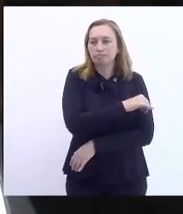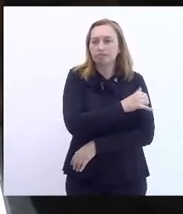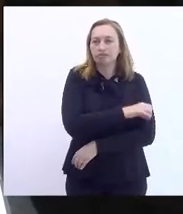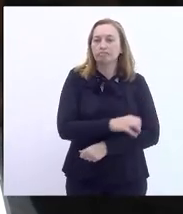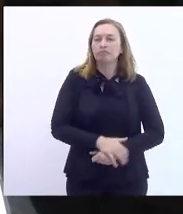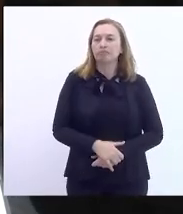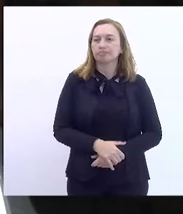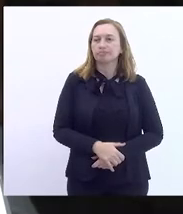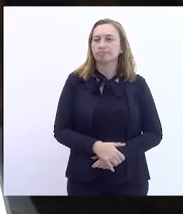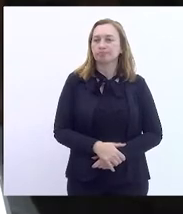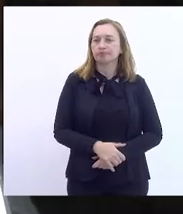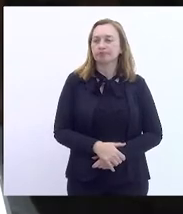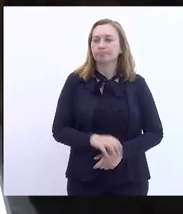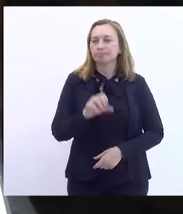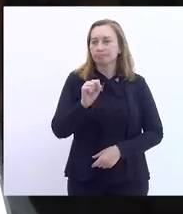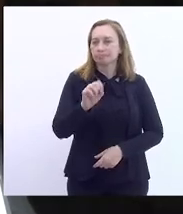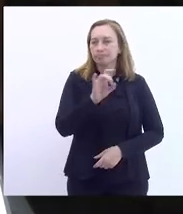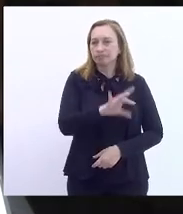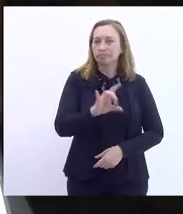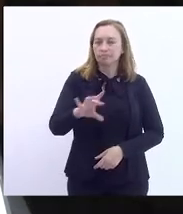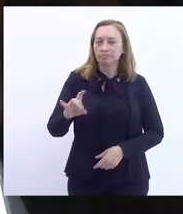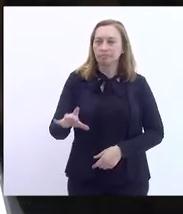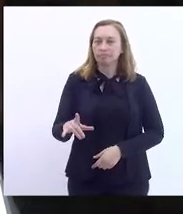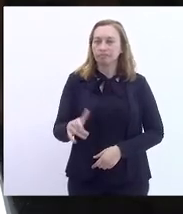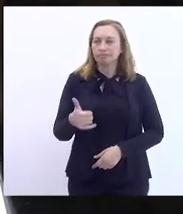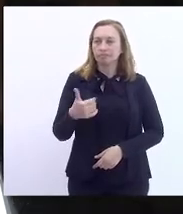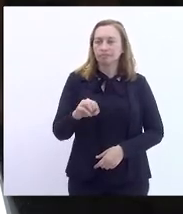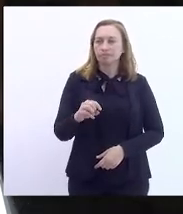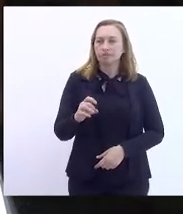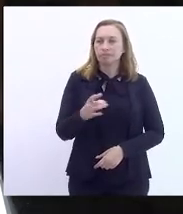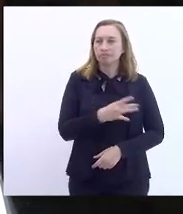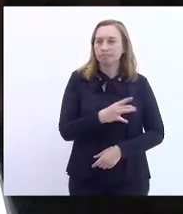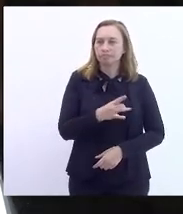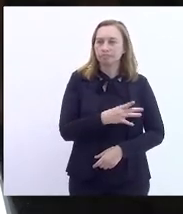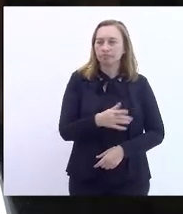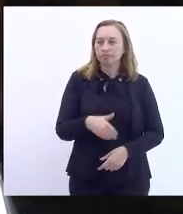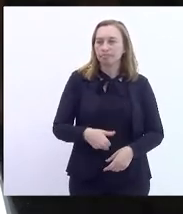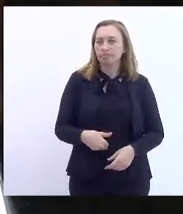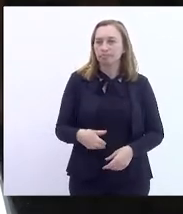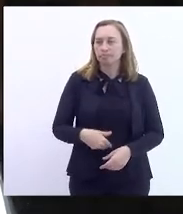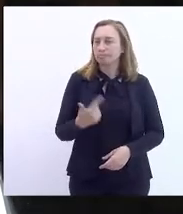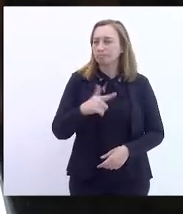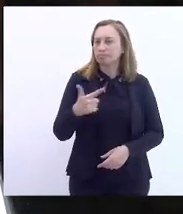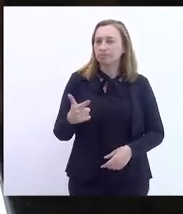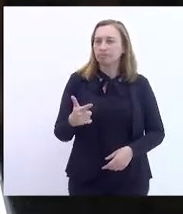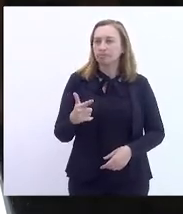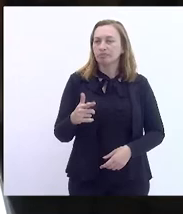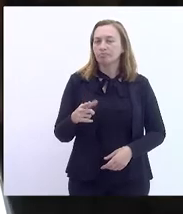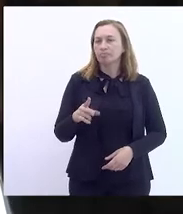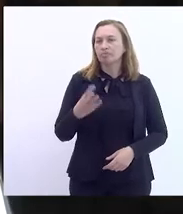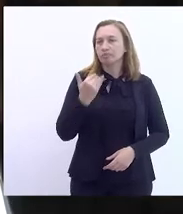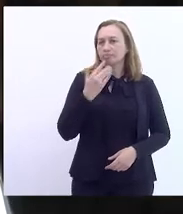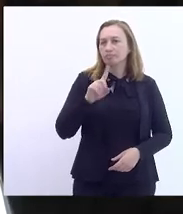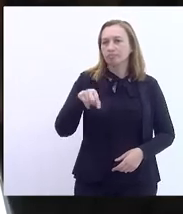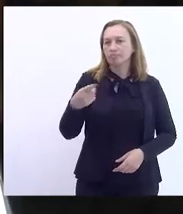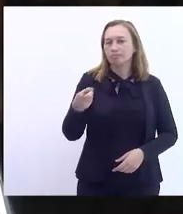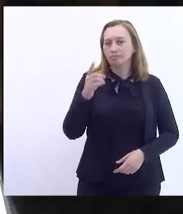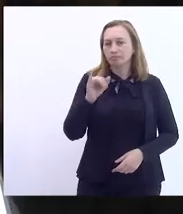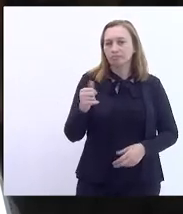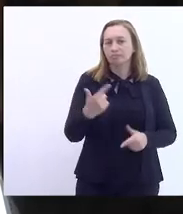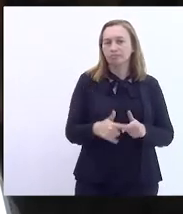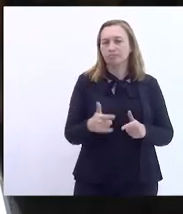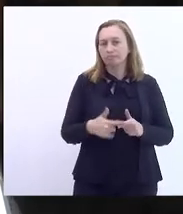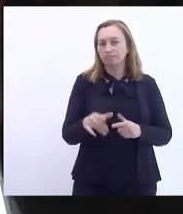longe assim né oito em cada dez tem medo da fome tem medo de não ter o que comer no dia seguinte vai ser um